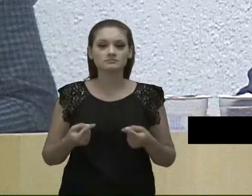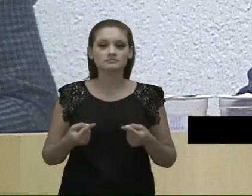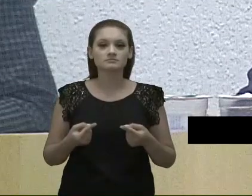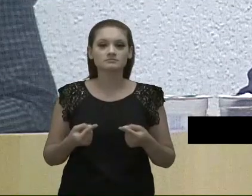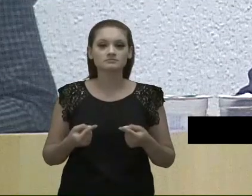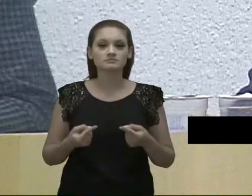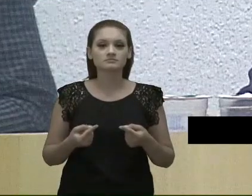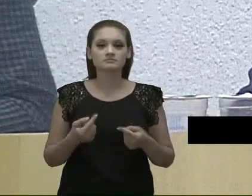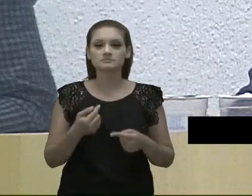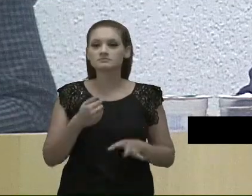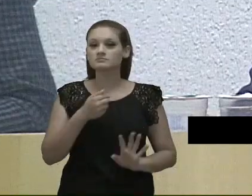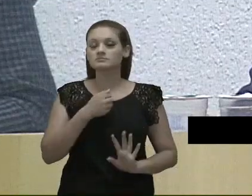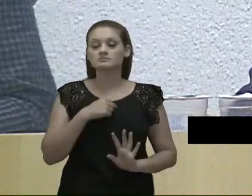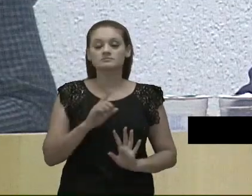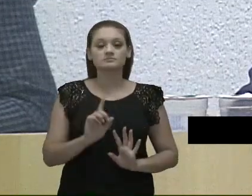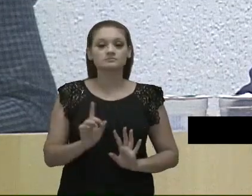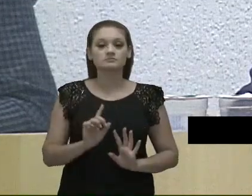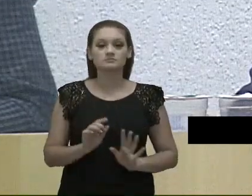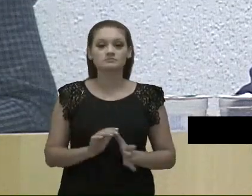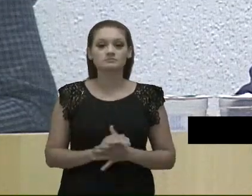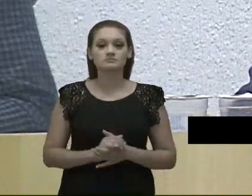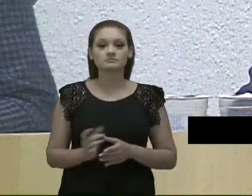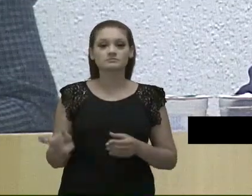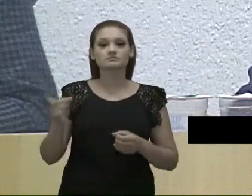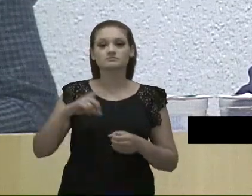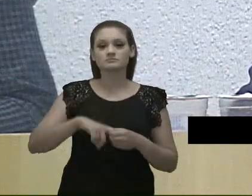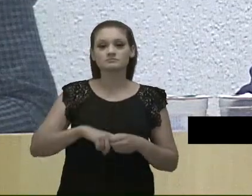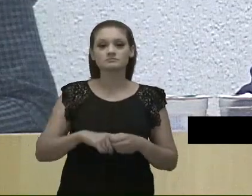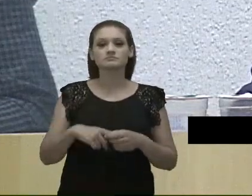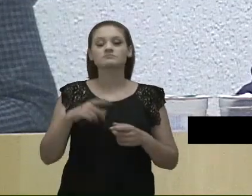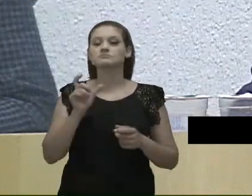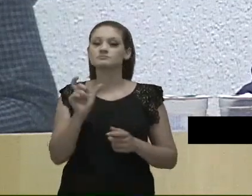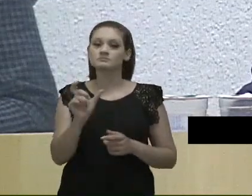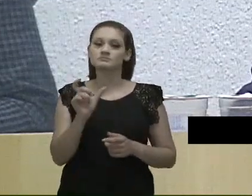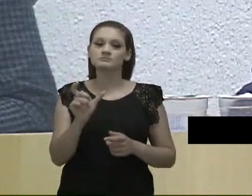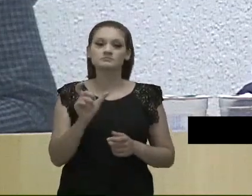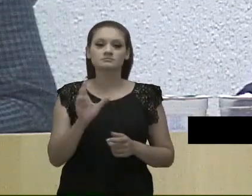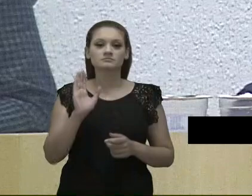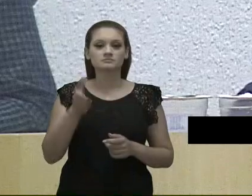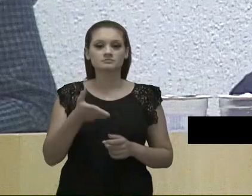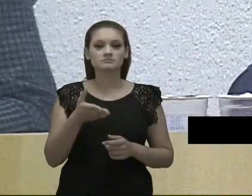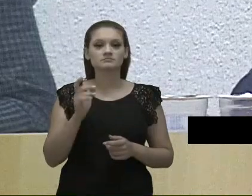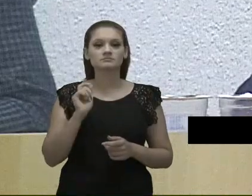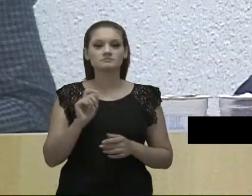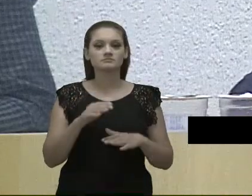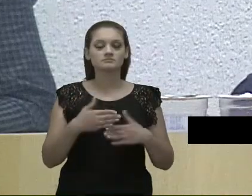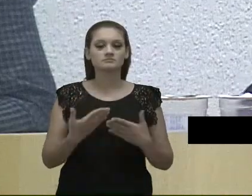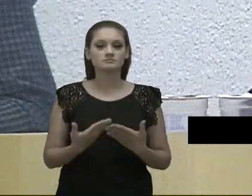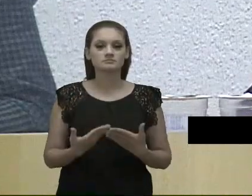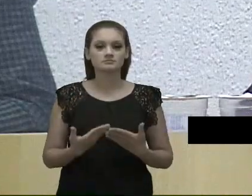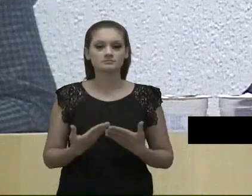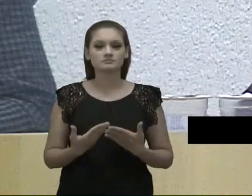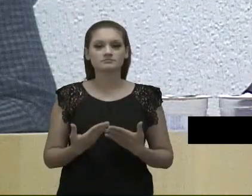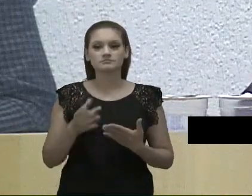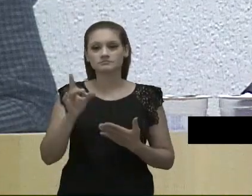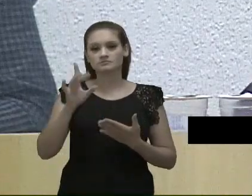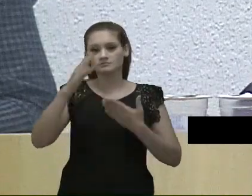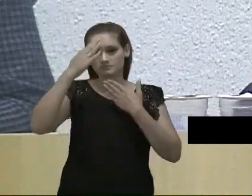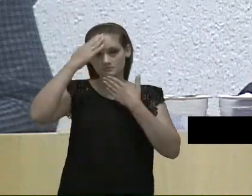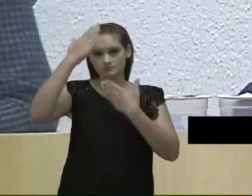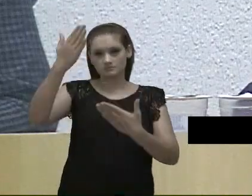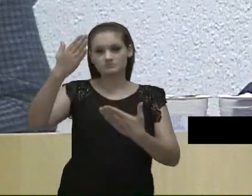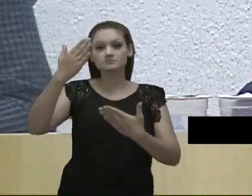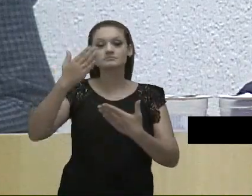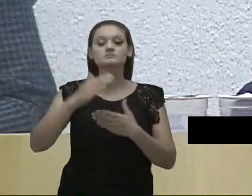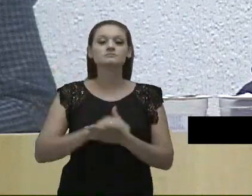Porém, eu não me furto e não volto atrás de uma palavra, já que eu só agradeci a senhora de